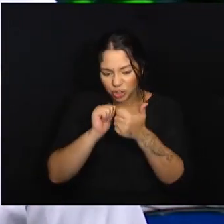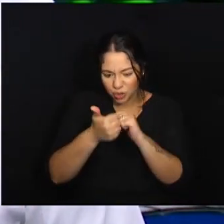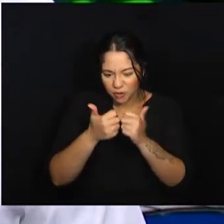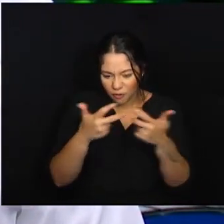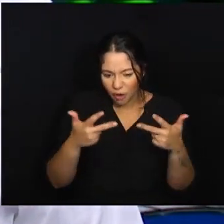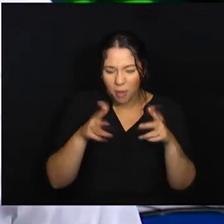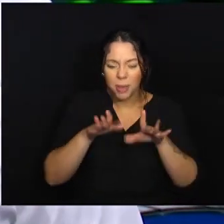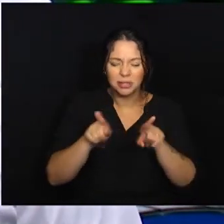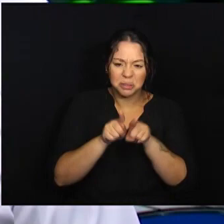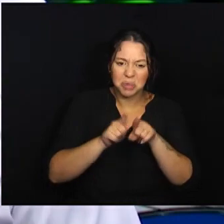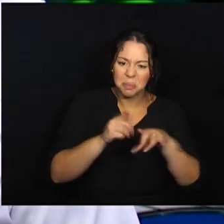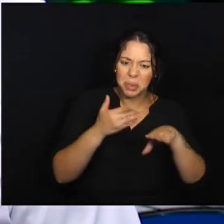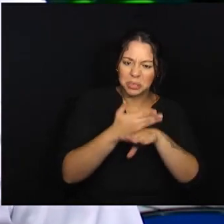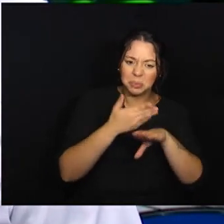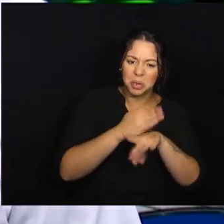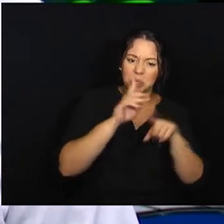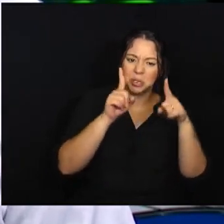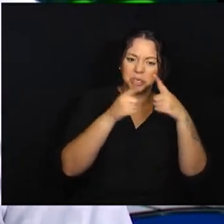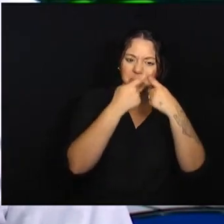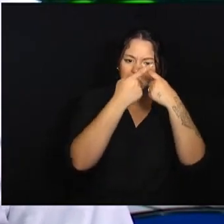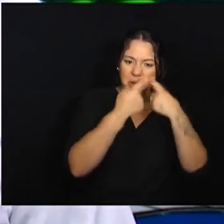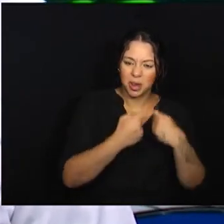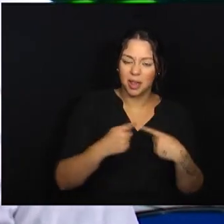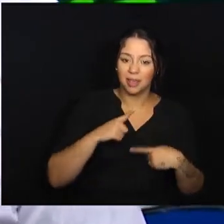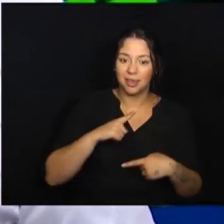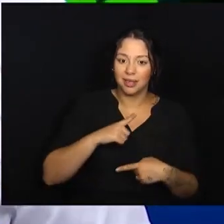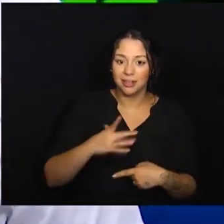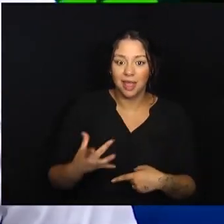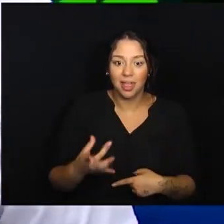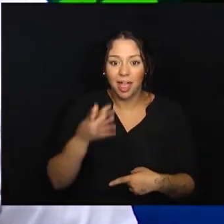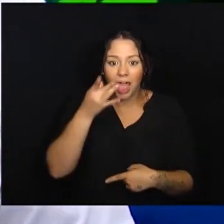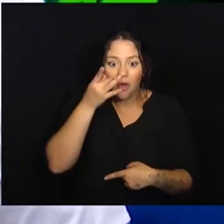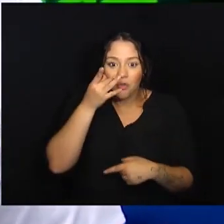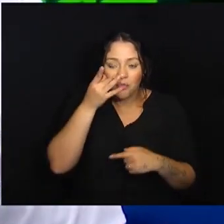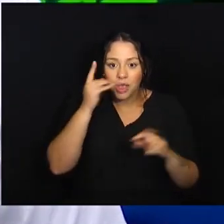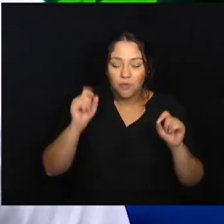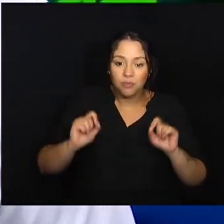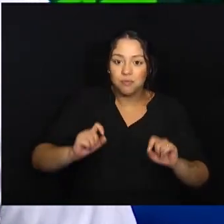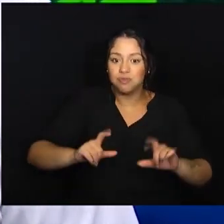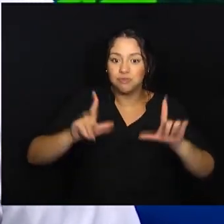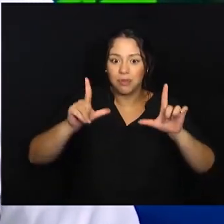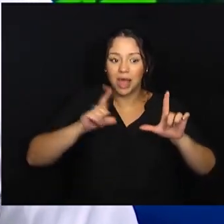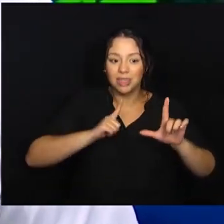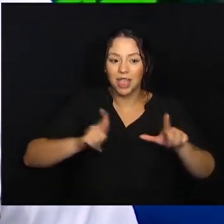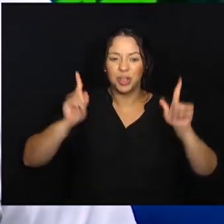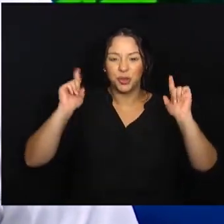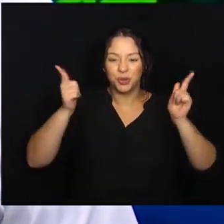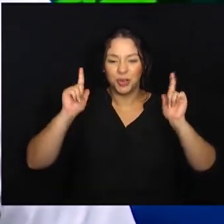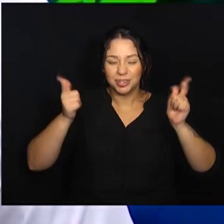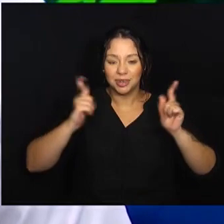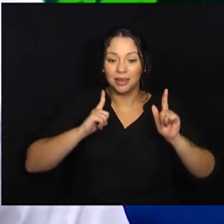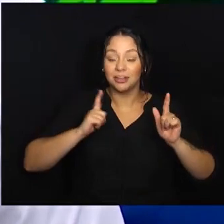alto rendimento, um campeonato que é transmitido ao vivo pela televisão e que tem torcida, tem bons campos